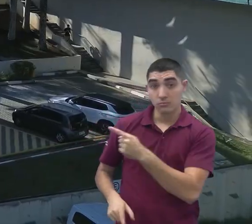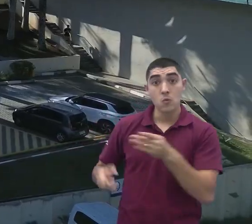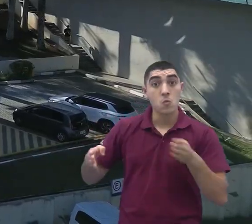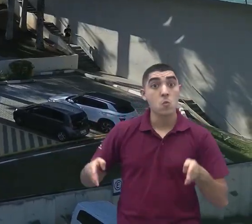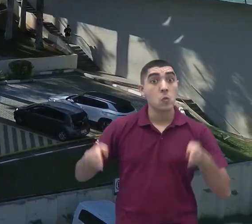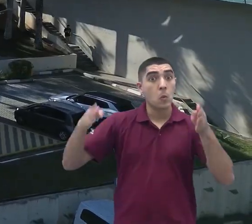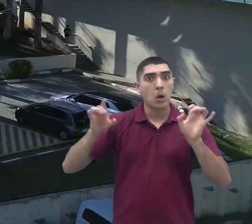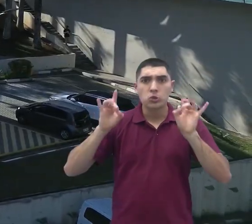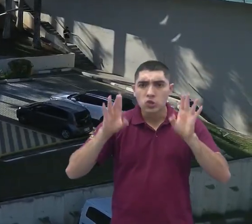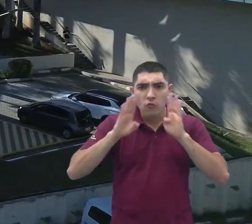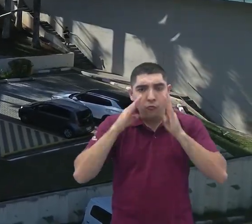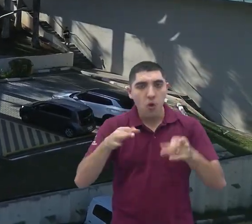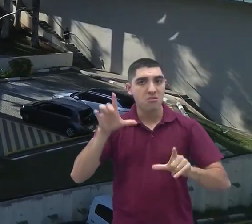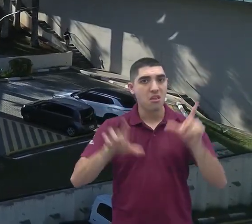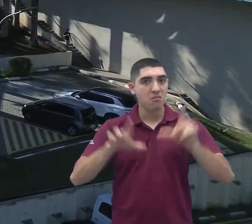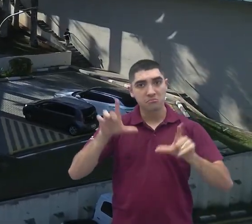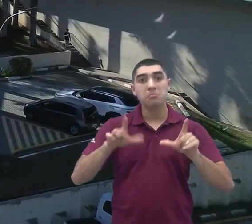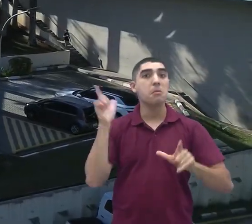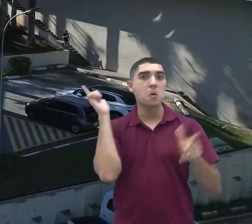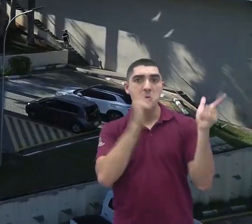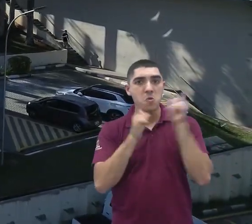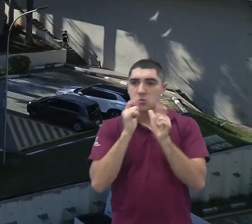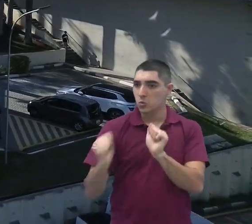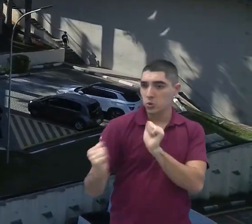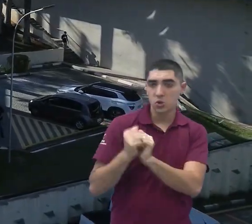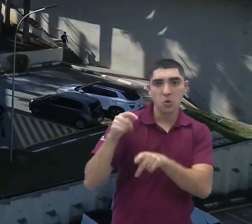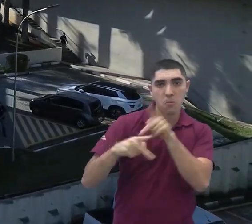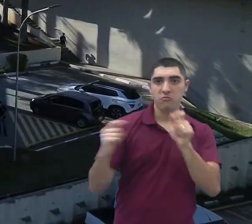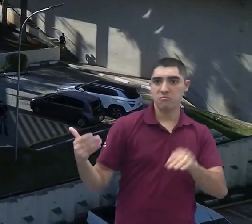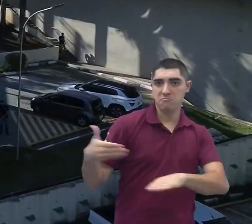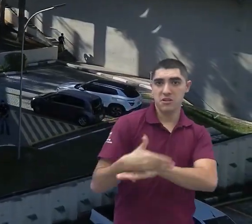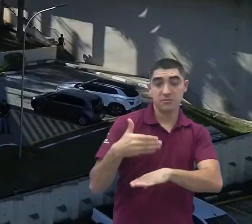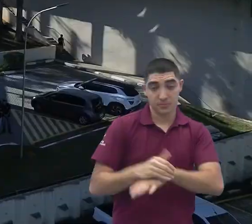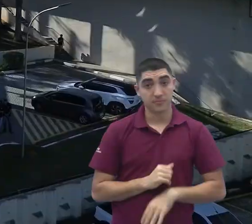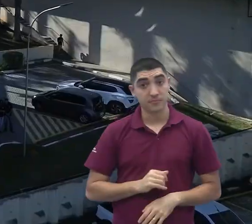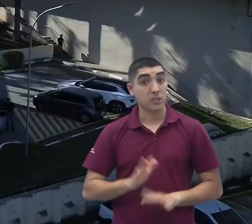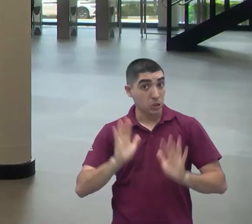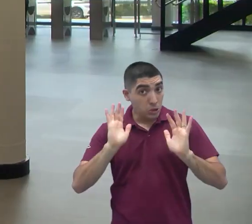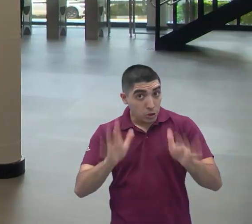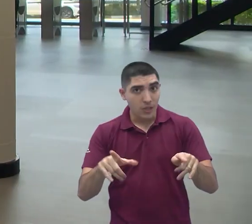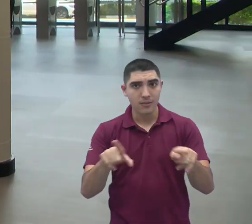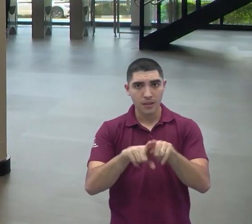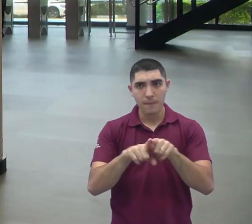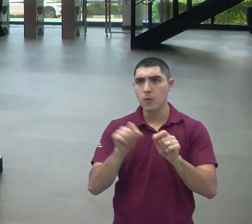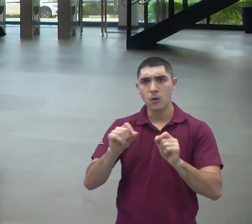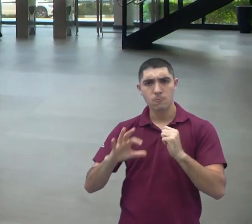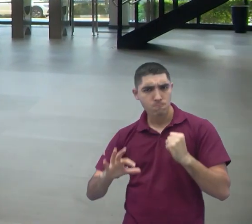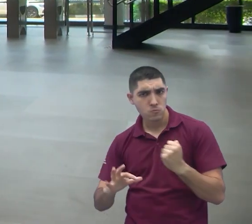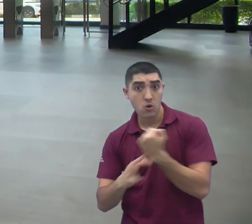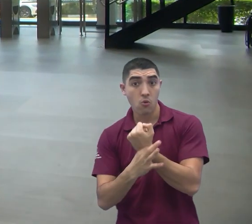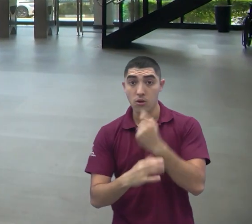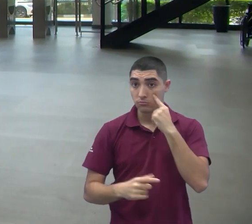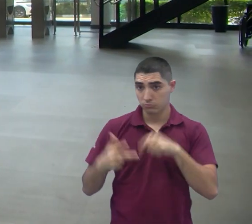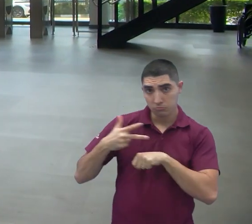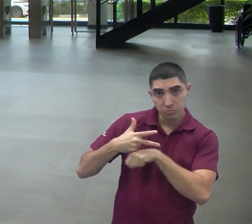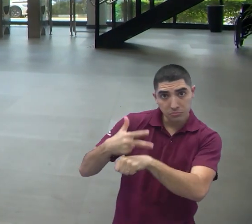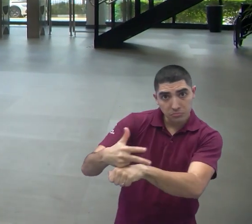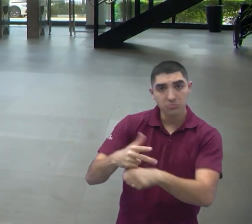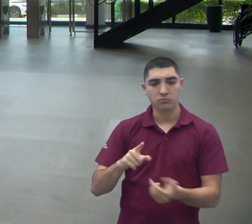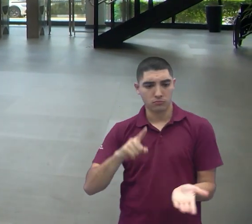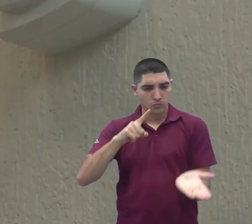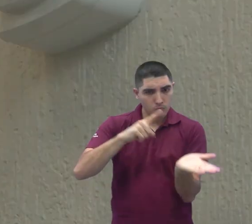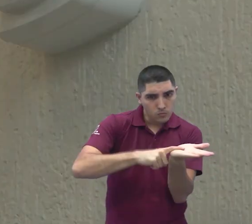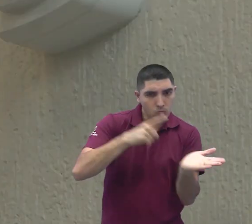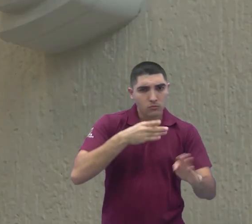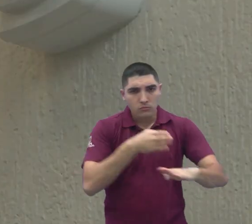de comunicação passou a contar com espaço exclusivo e maior alcance junto à população. Também houve reforço na proteção de todo o